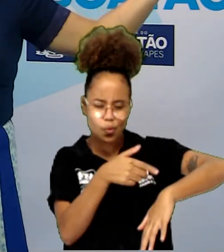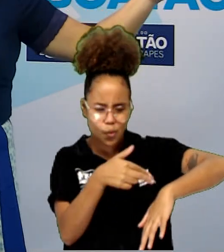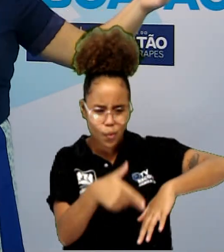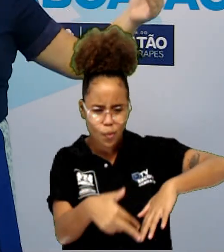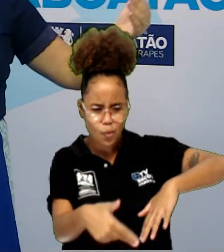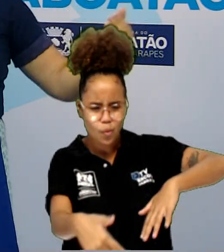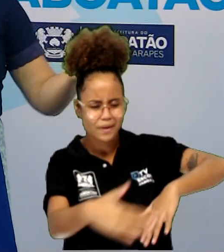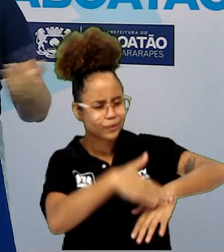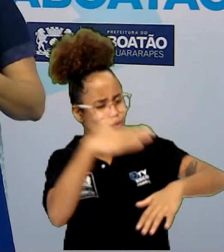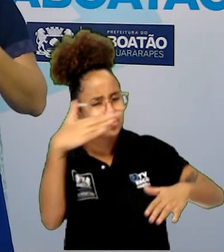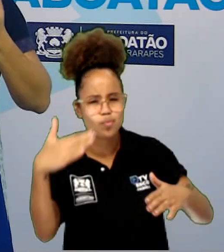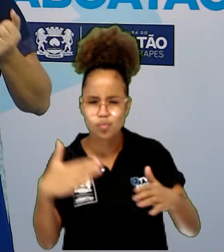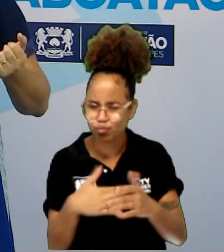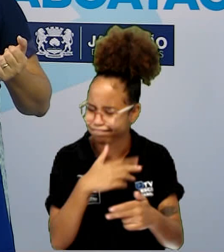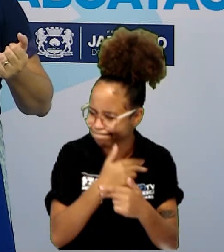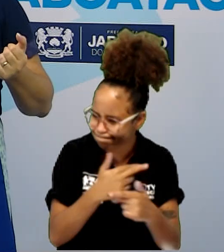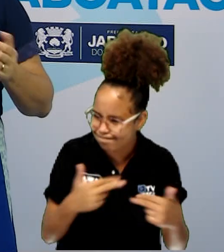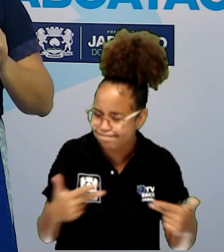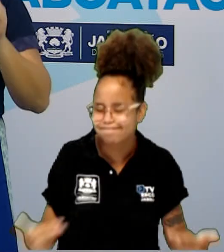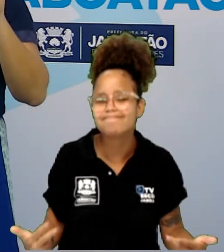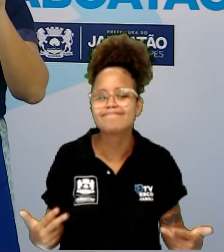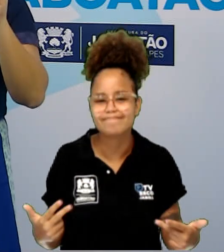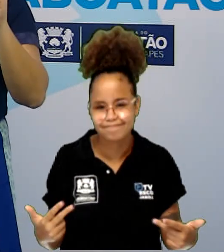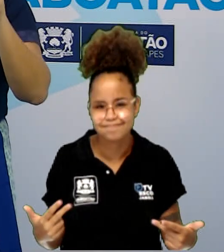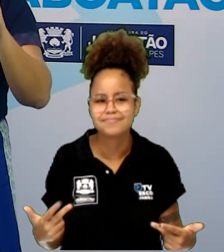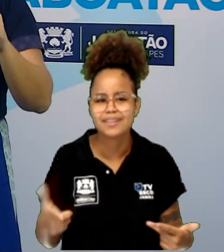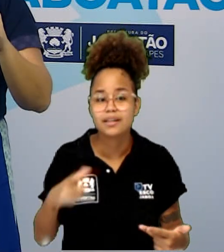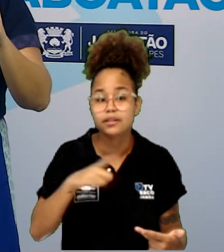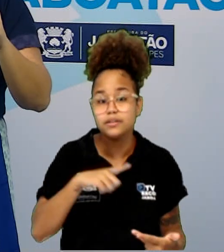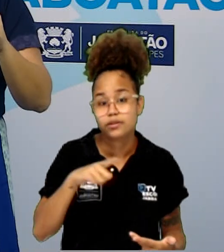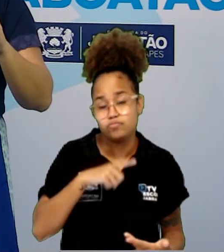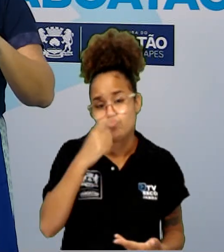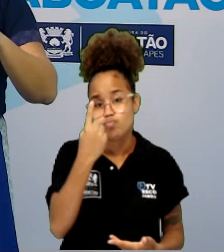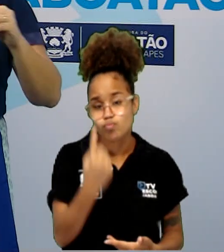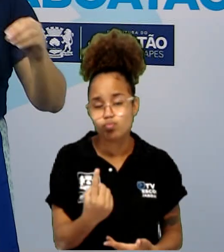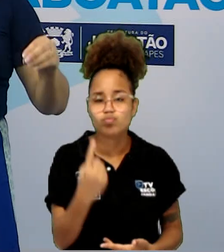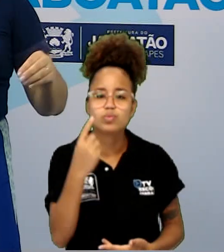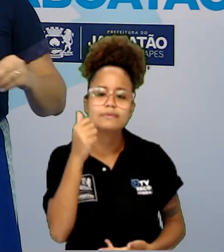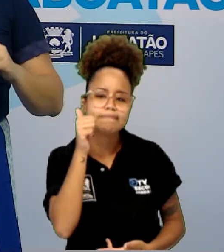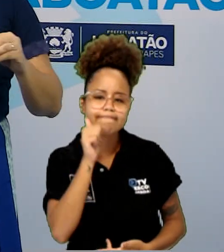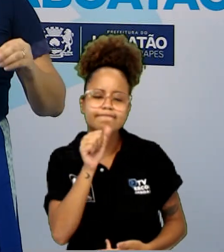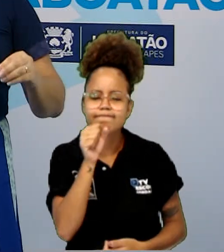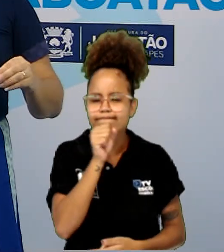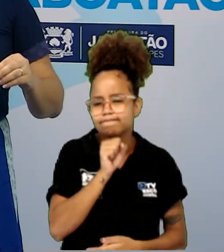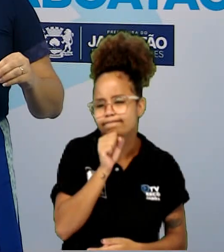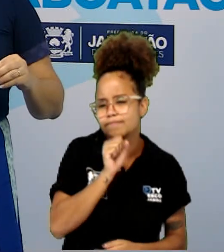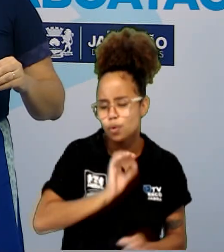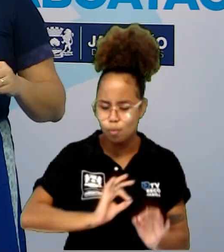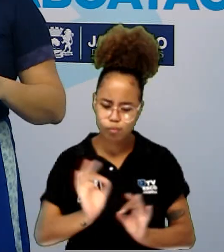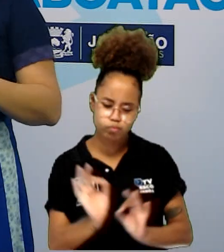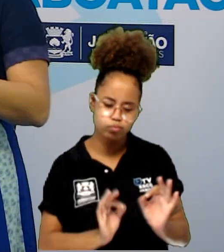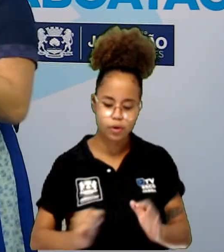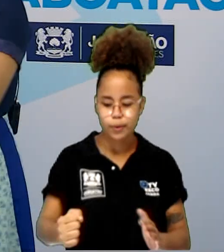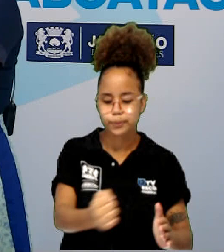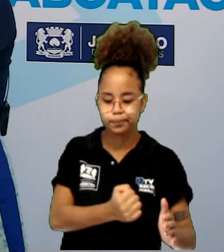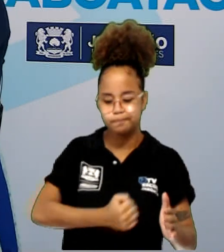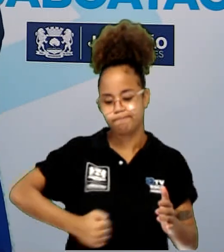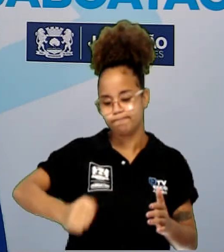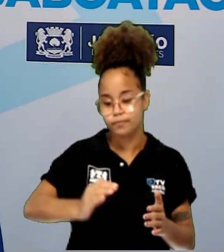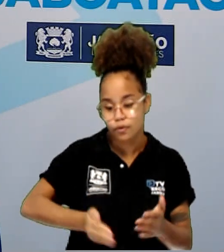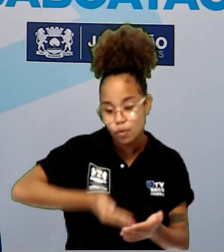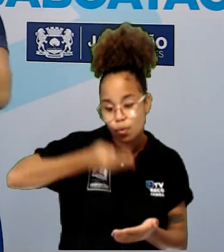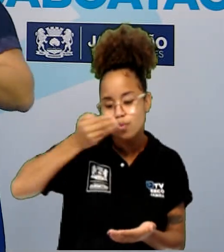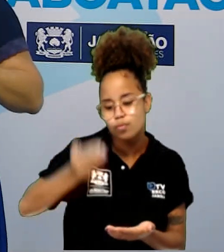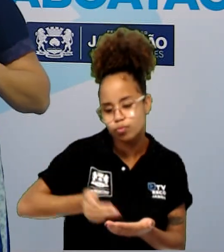aquela bagunça de coisa, toda aquela confusão, havia uma senhorinha que estava lá preparando uma sopa.